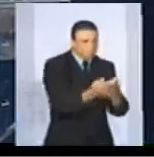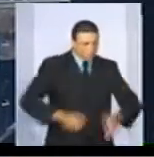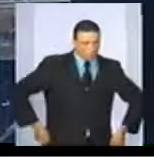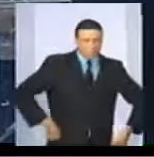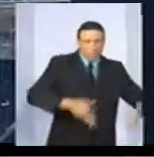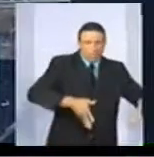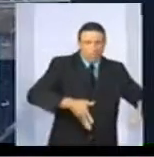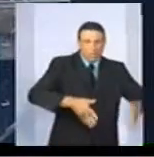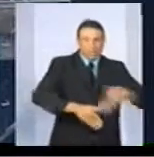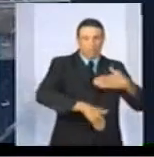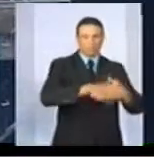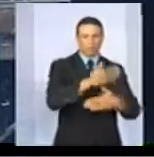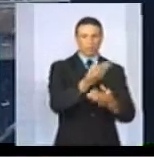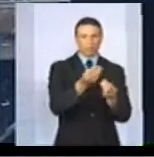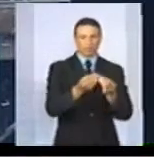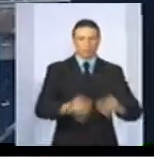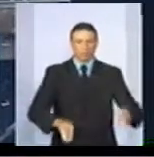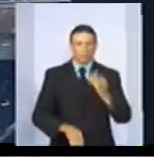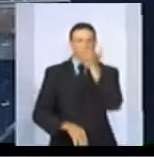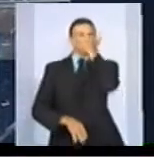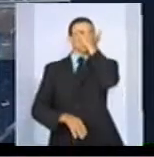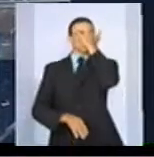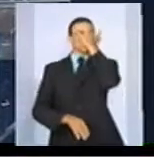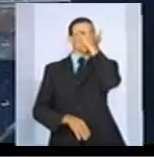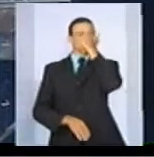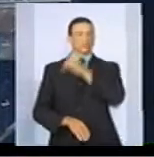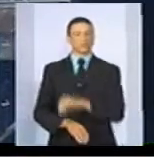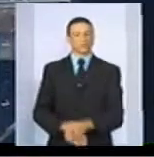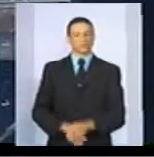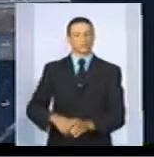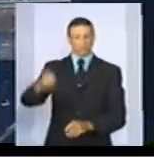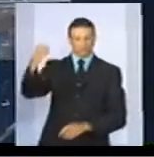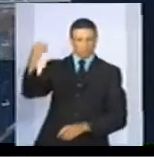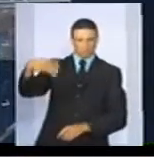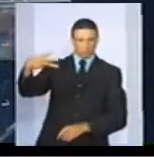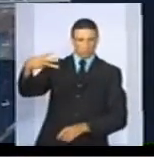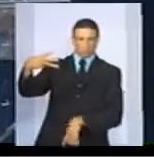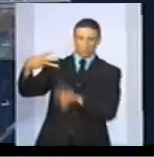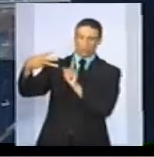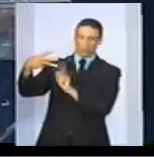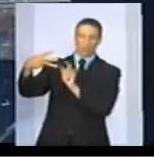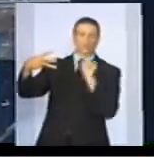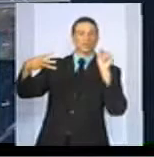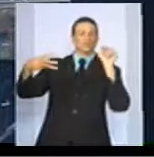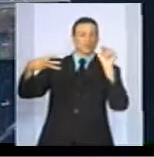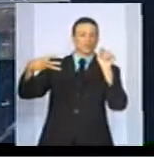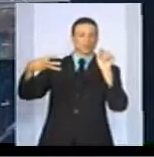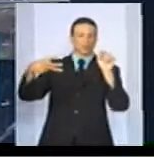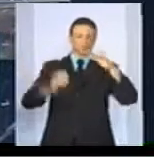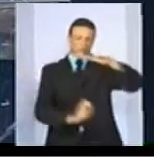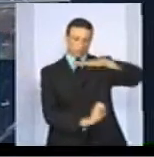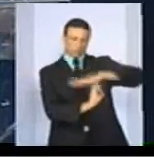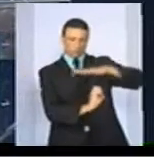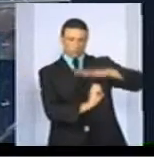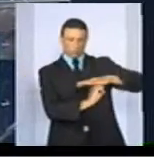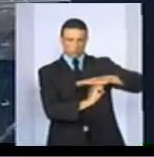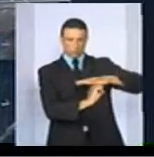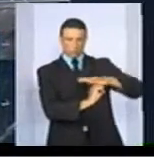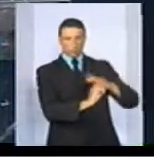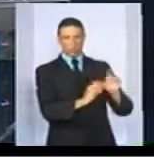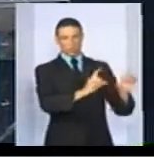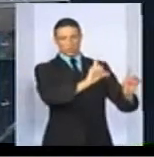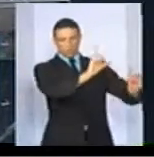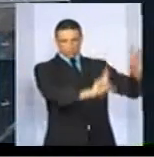em infraestrutura terceiro na prática obriga as empresas de TVA a uma